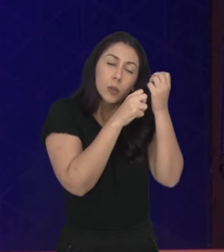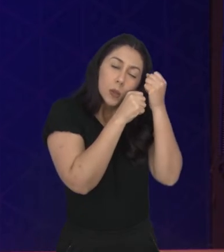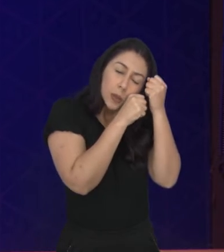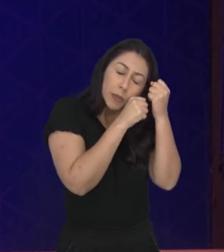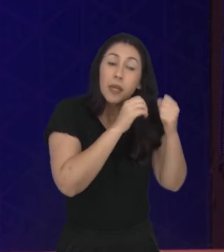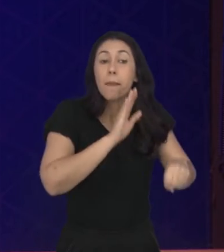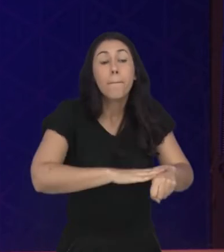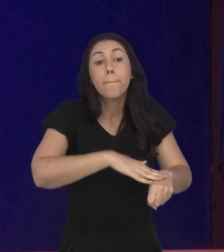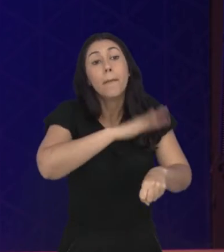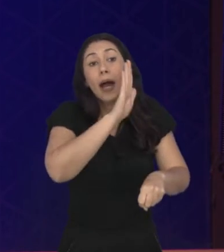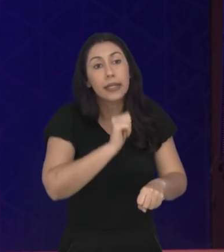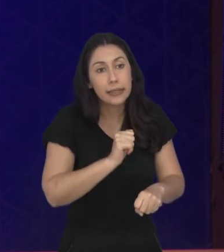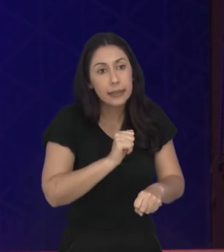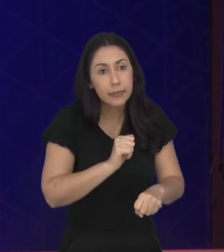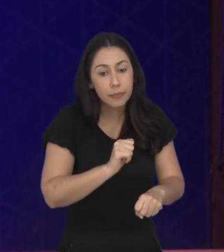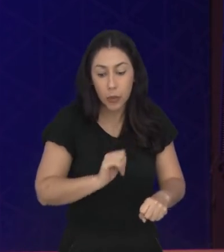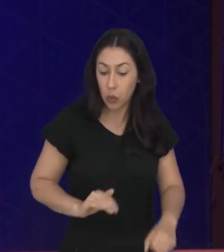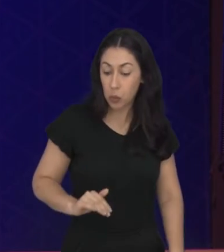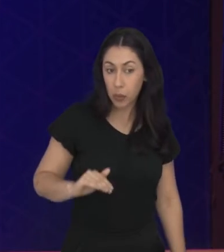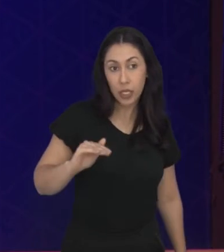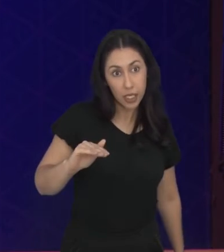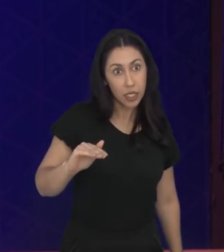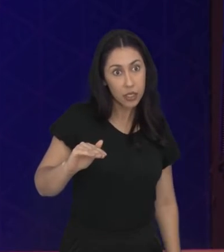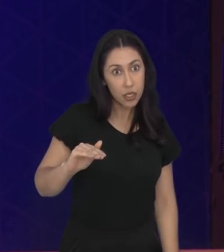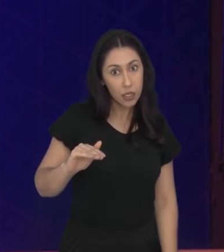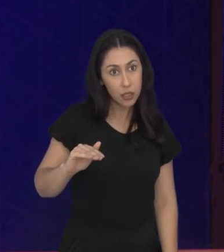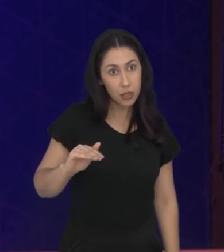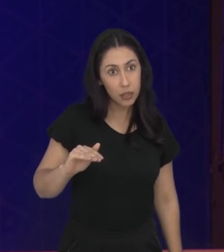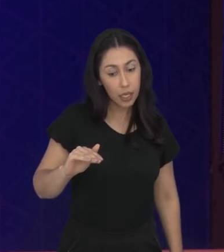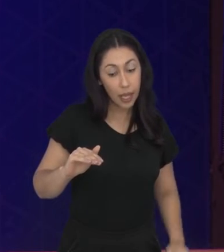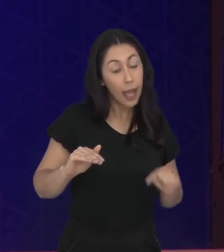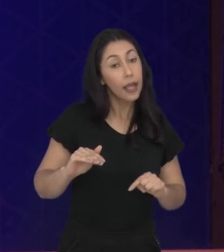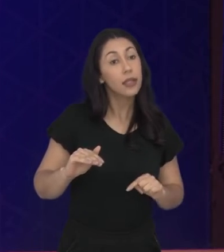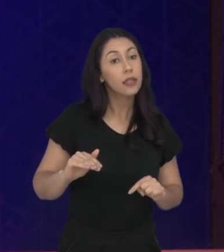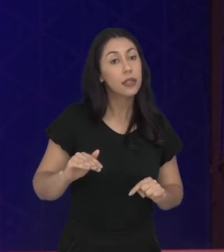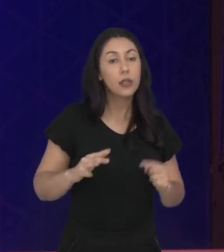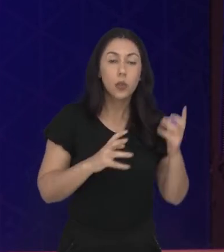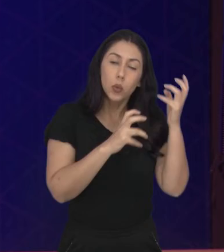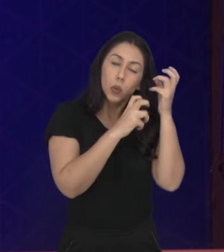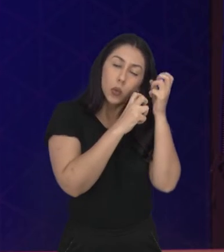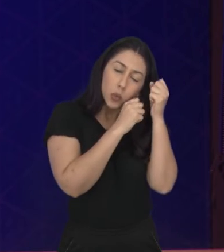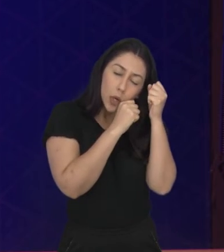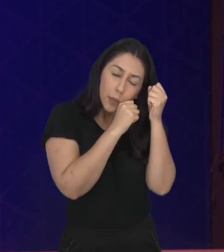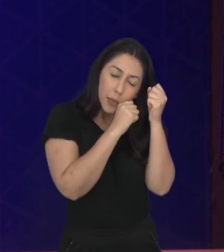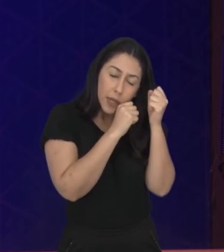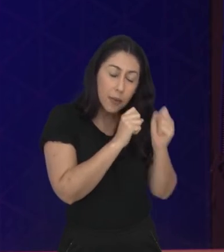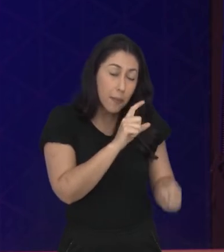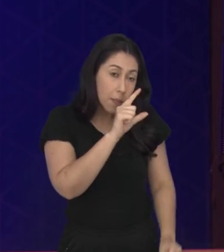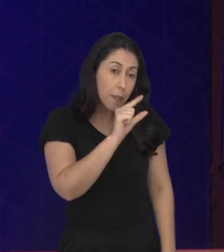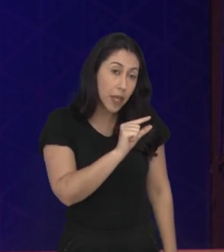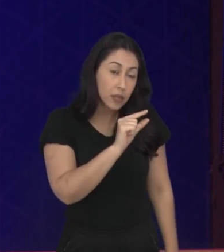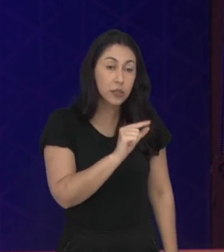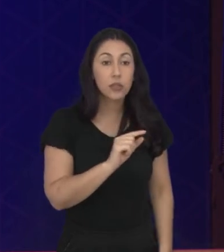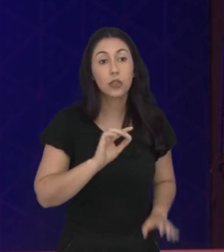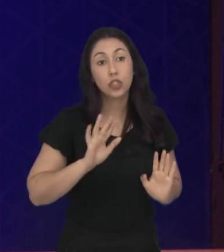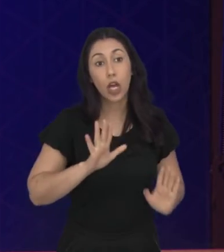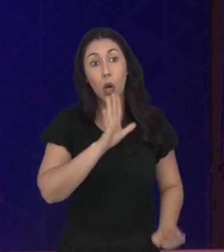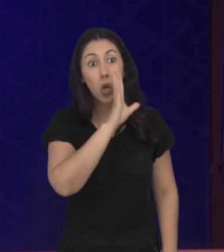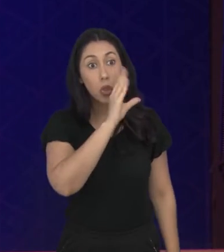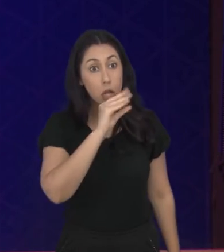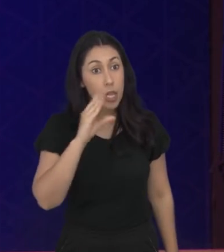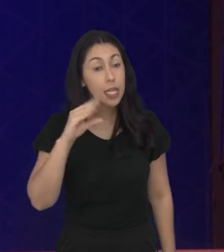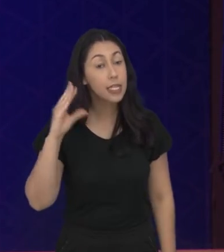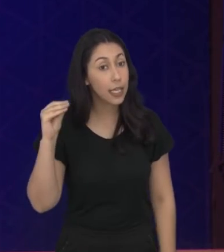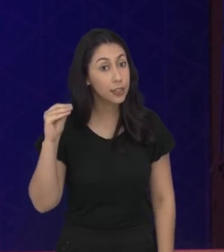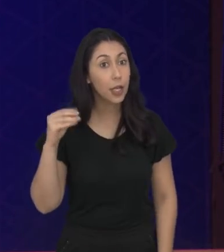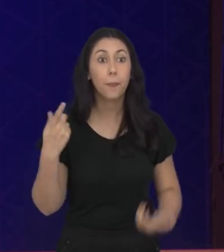sono do que um adulto. Uma criança vai precisar de menos horas de sono do que um bebê. Um adolescente